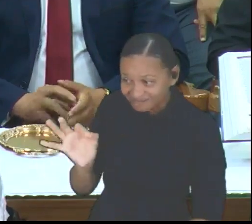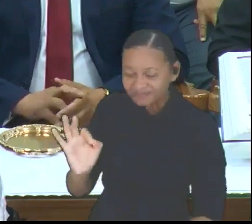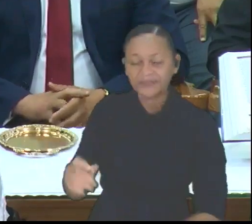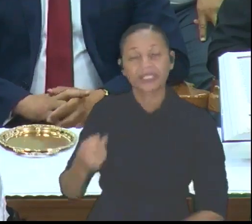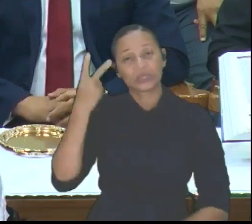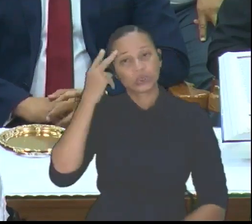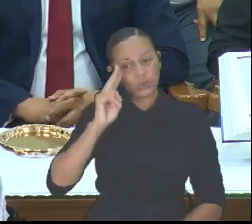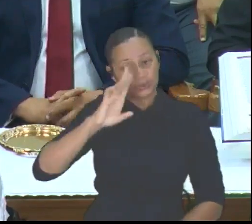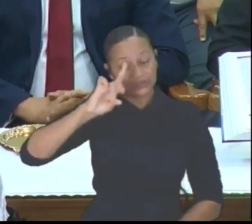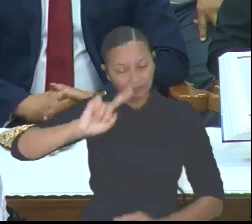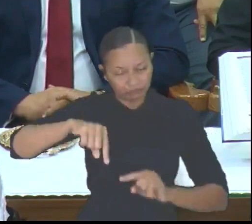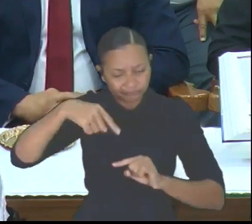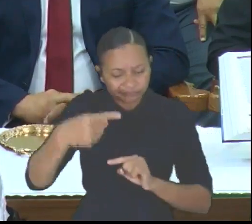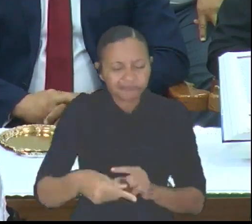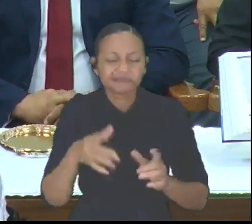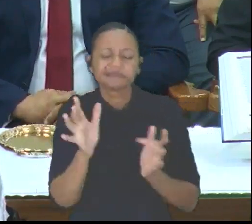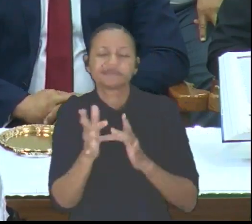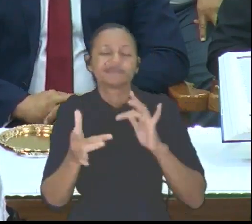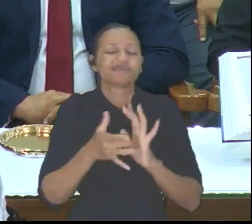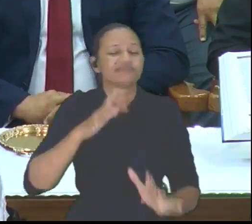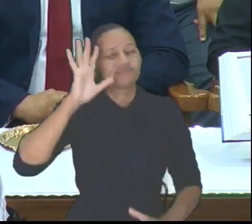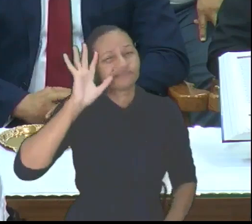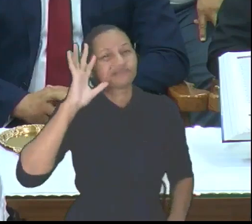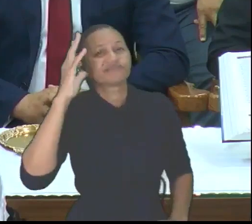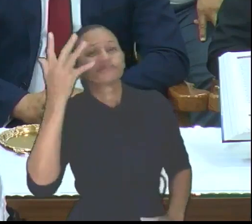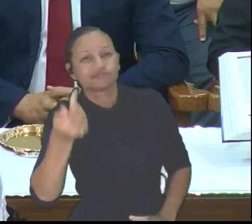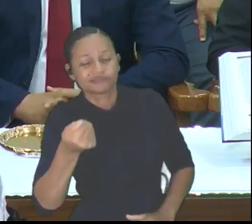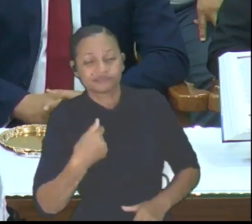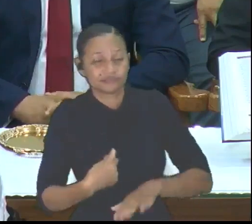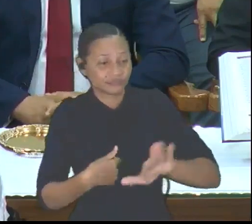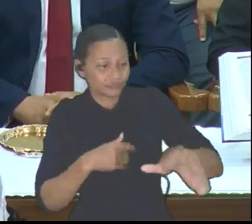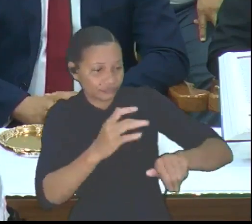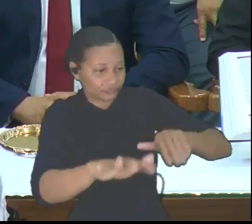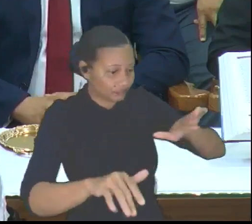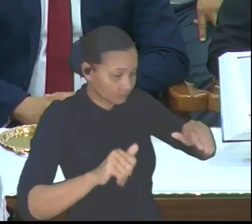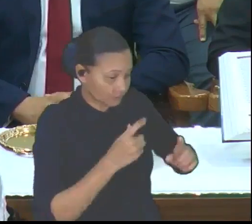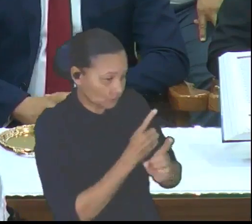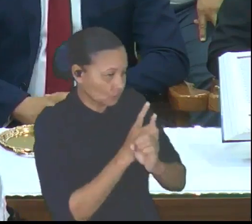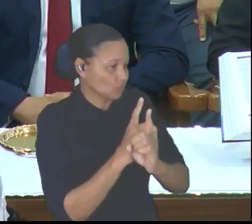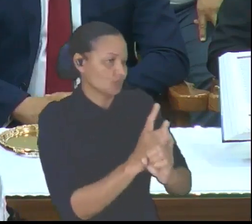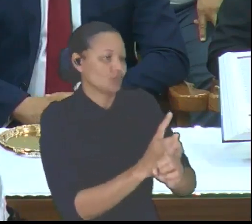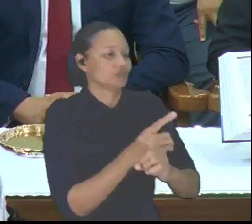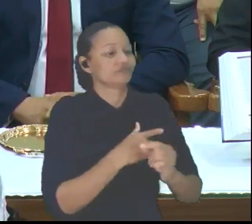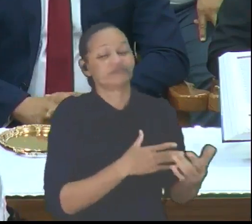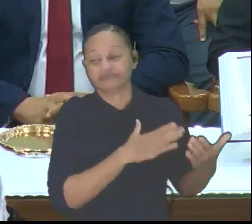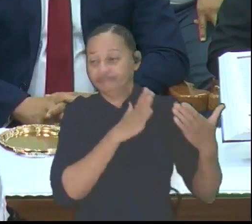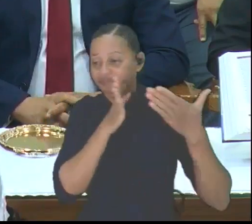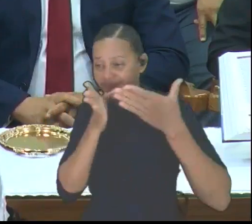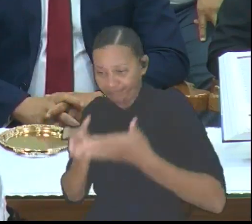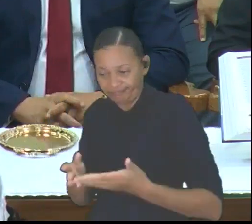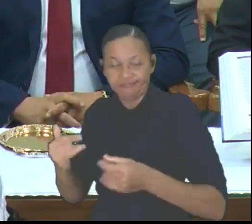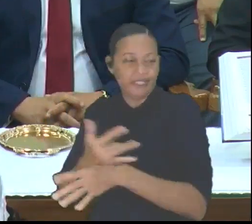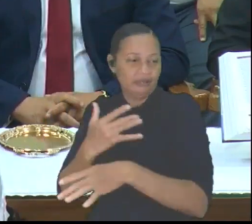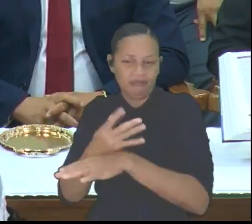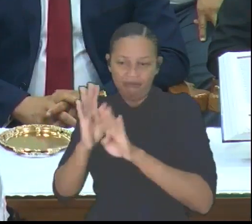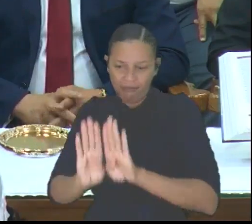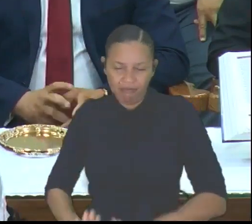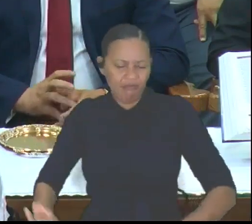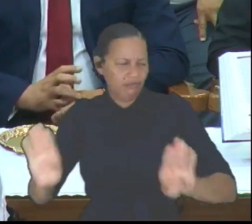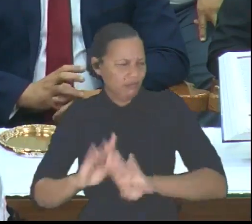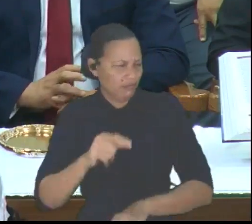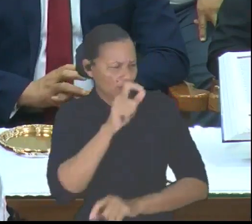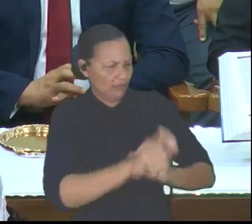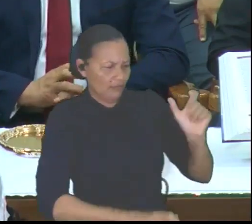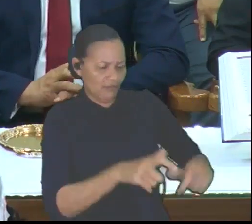2 dias depois, Jesus resolve chamar os discípulos e, olha, agora nós vamos para Betânia. Os discípulos se